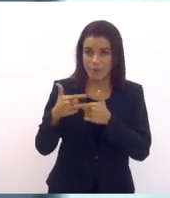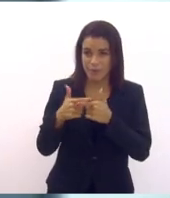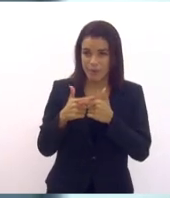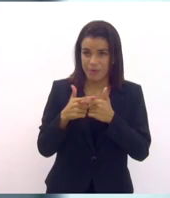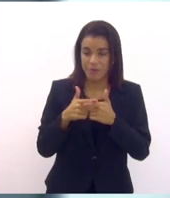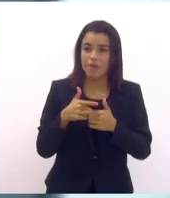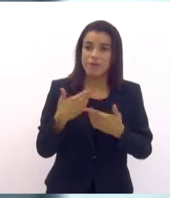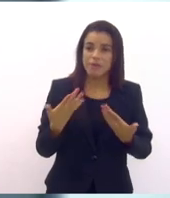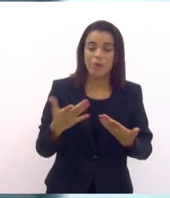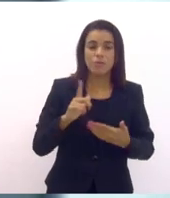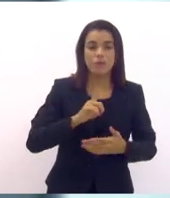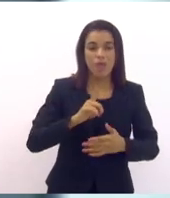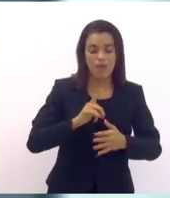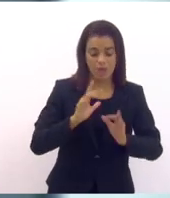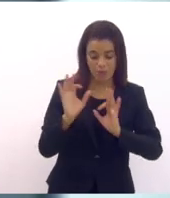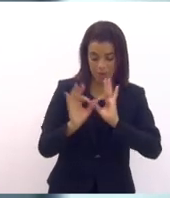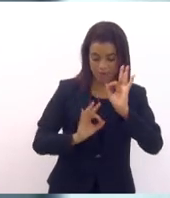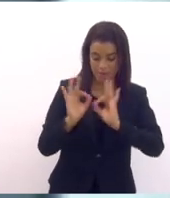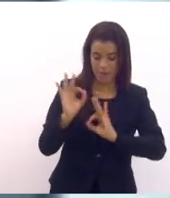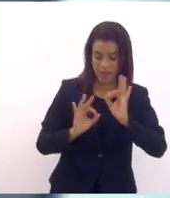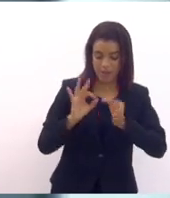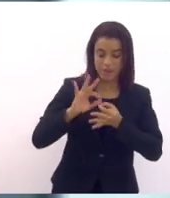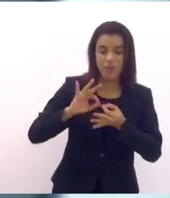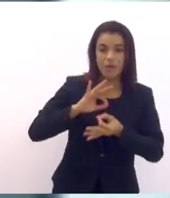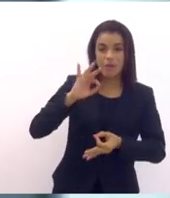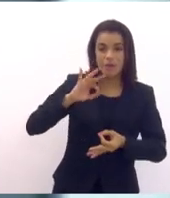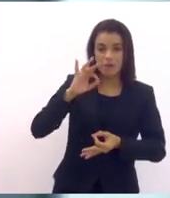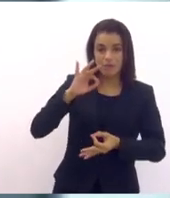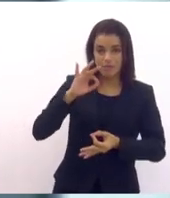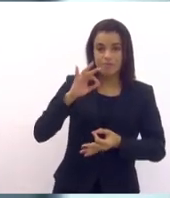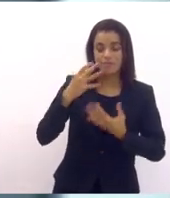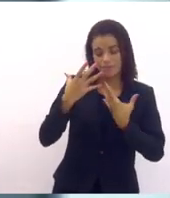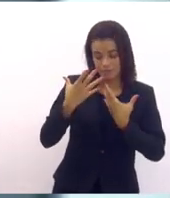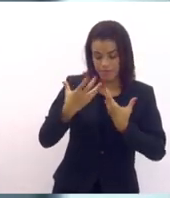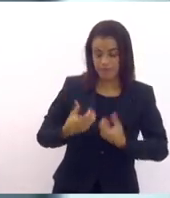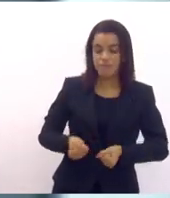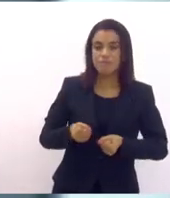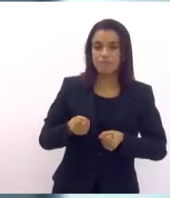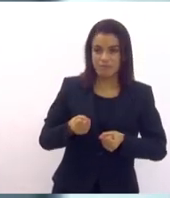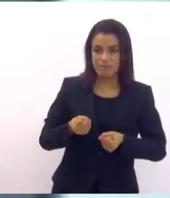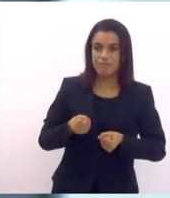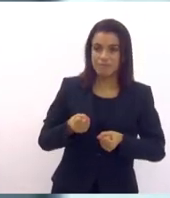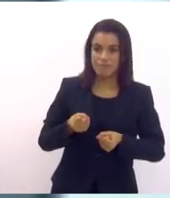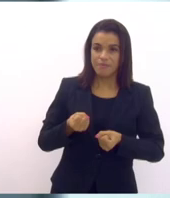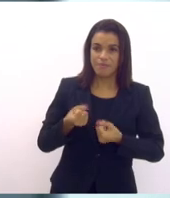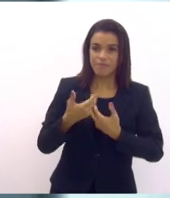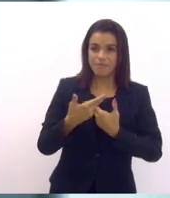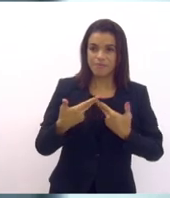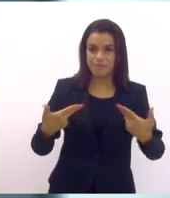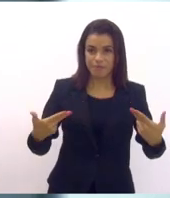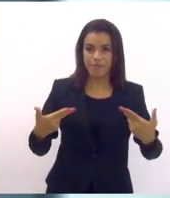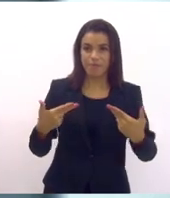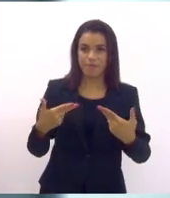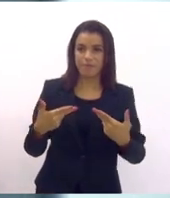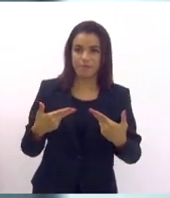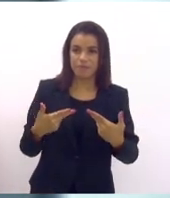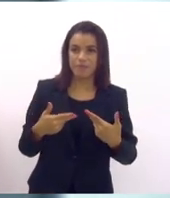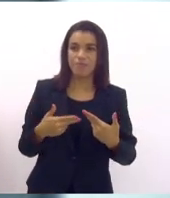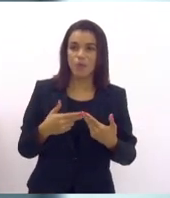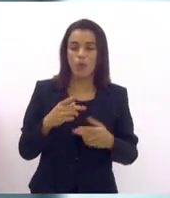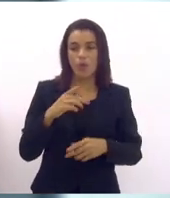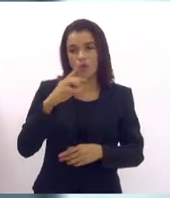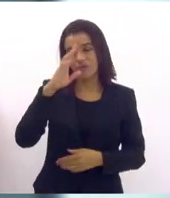tem uma preparação espiritual eh acabam aceitando aquilo que é eh o como chama eh o